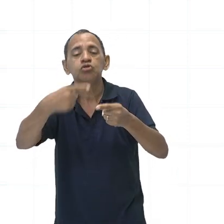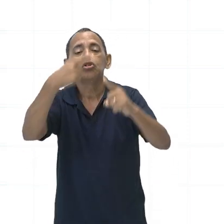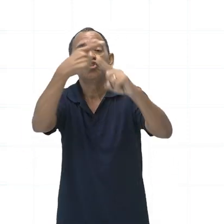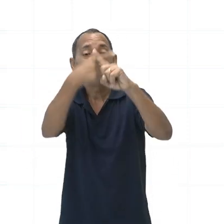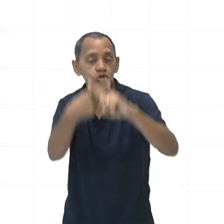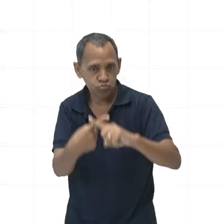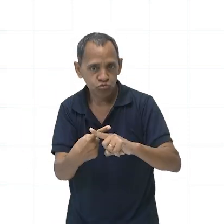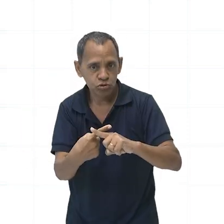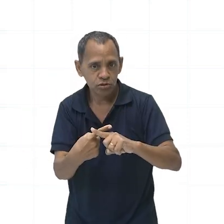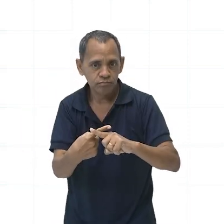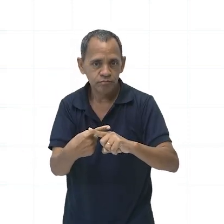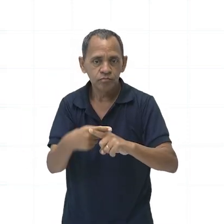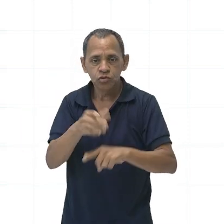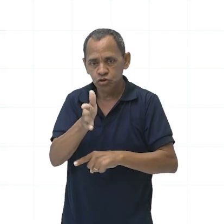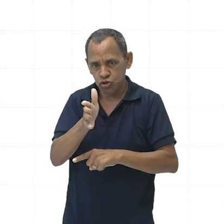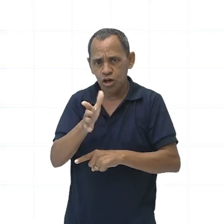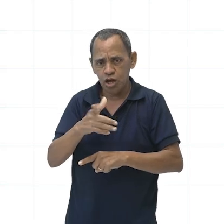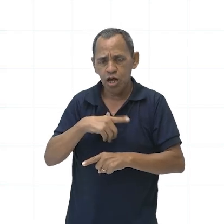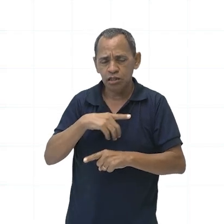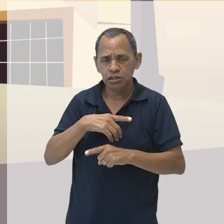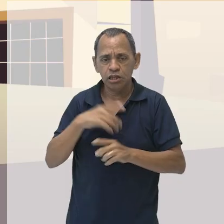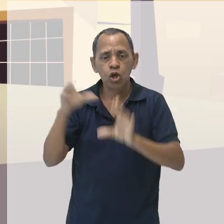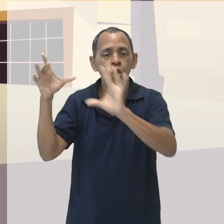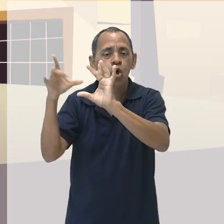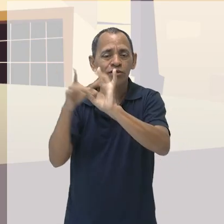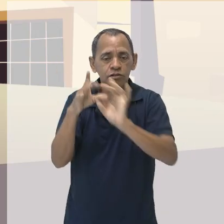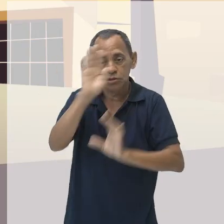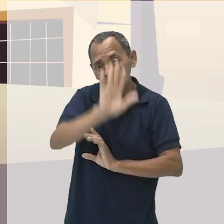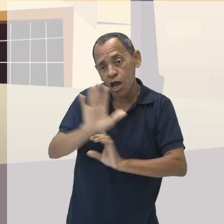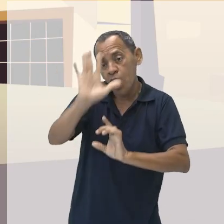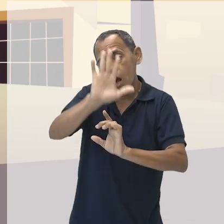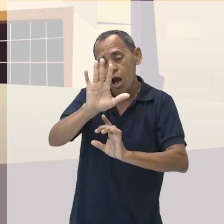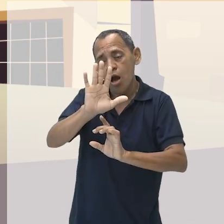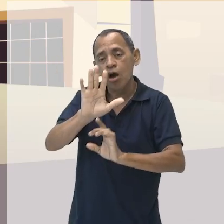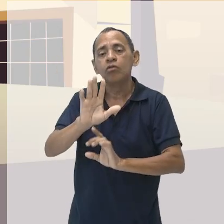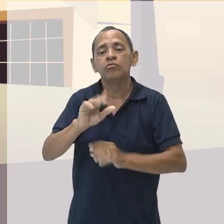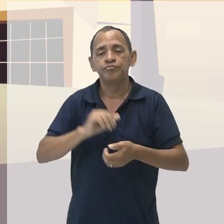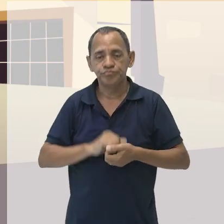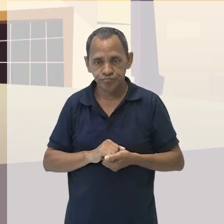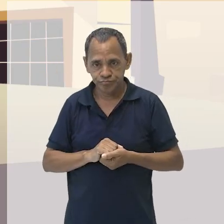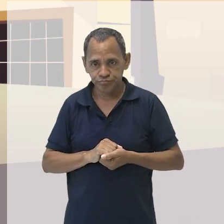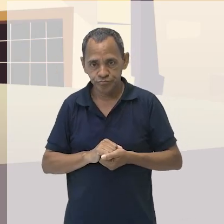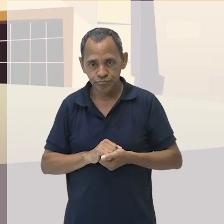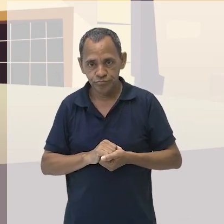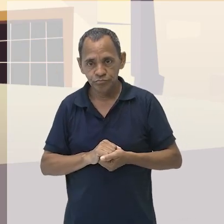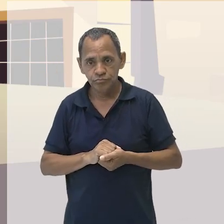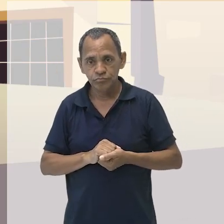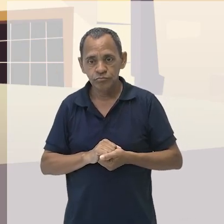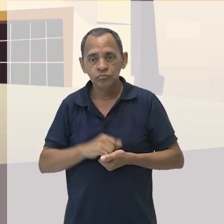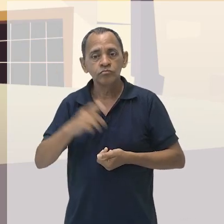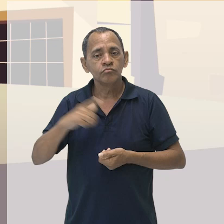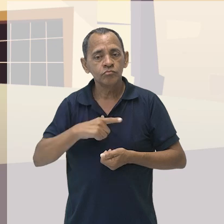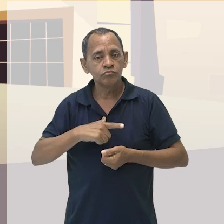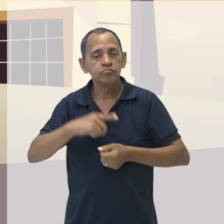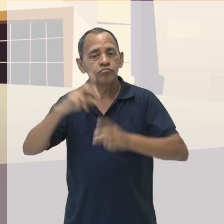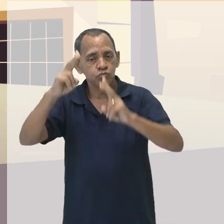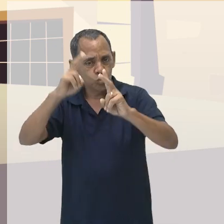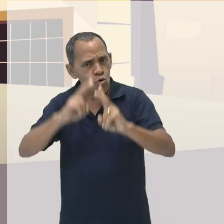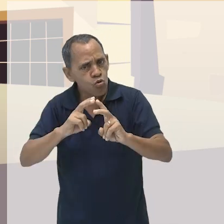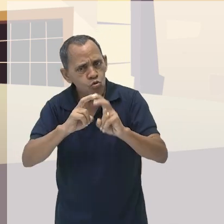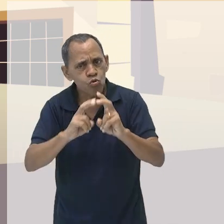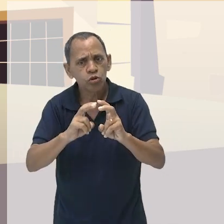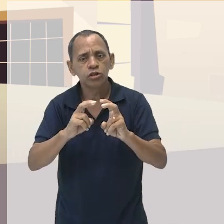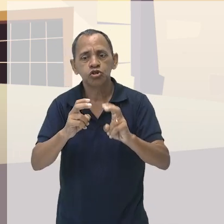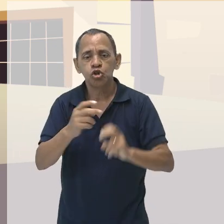contexto geral, luta é o combate entre duas pessoas, que podem fazer uso de armas